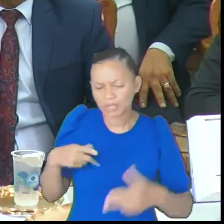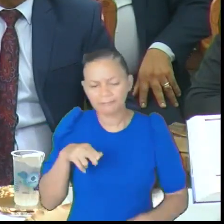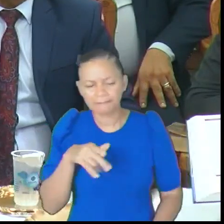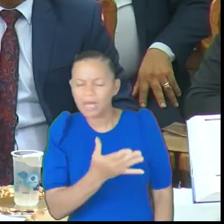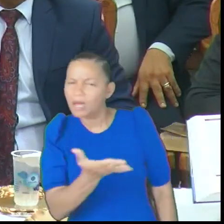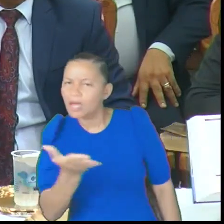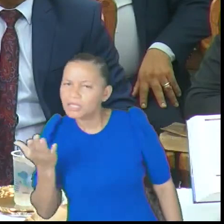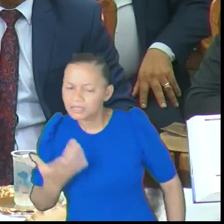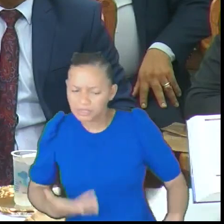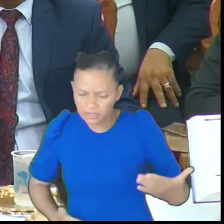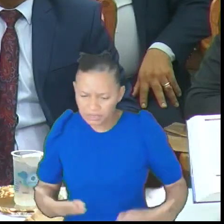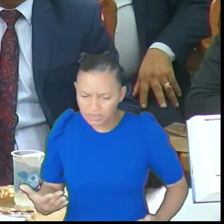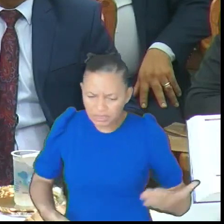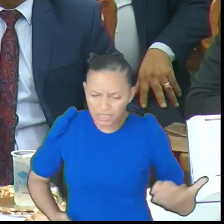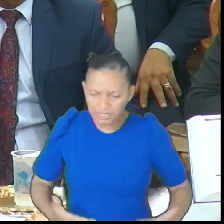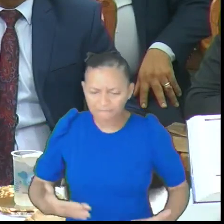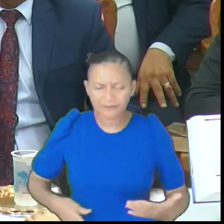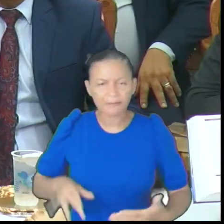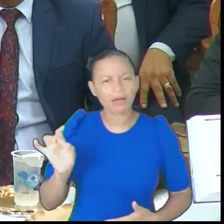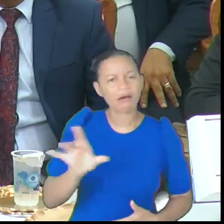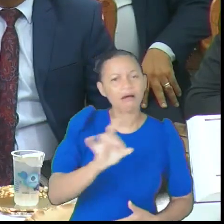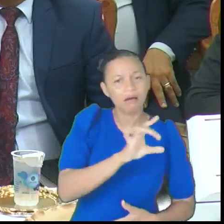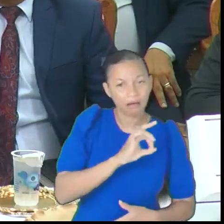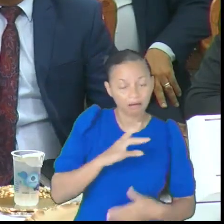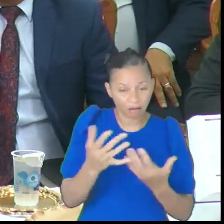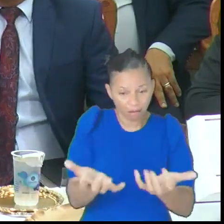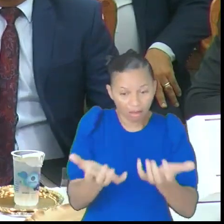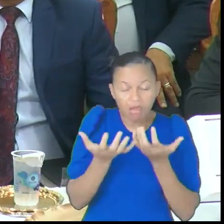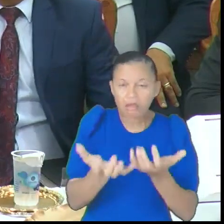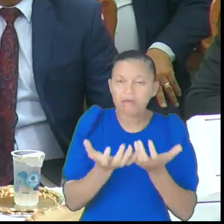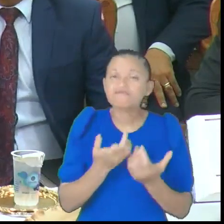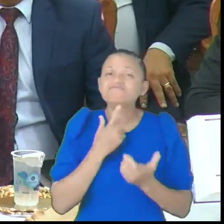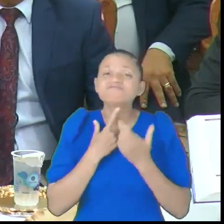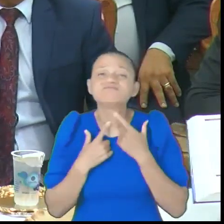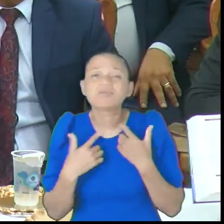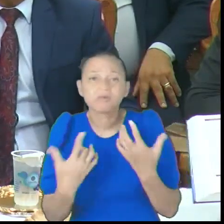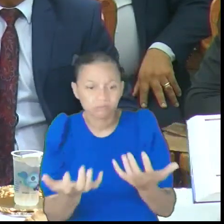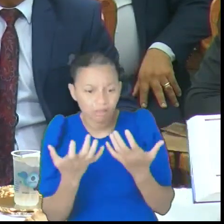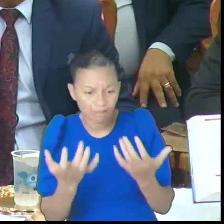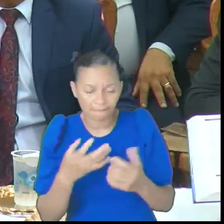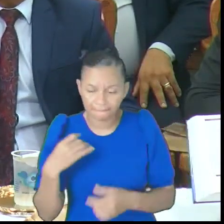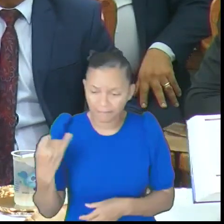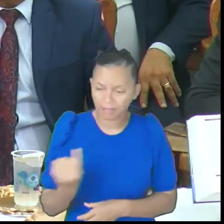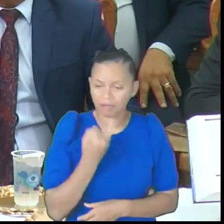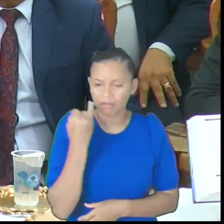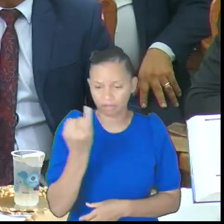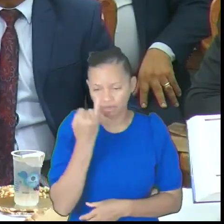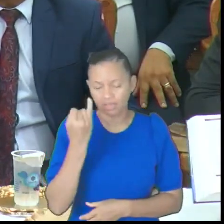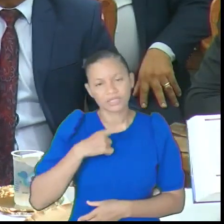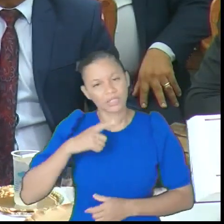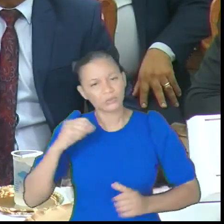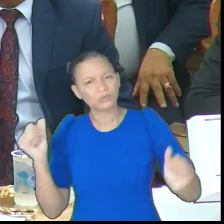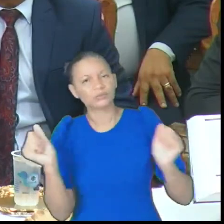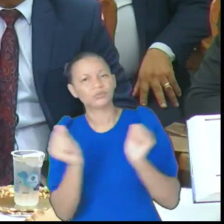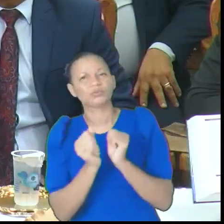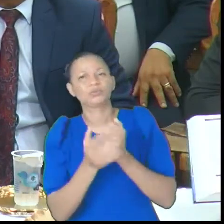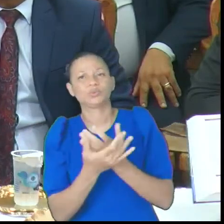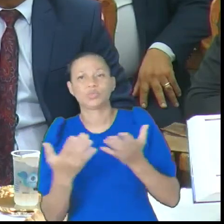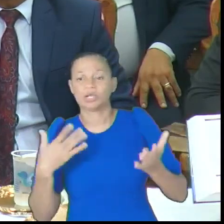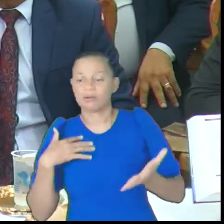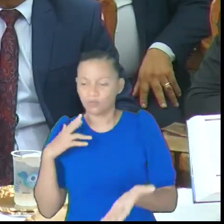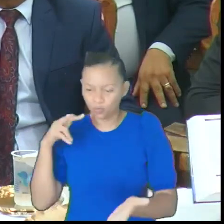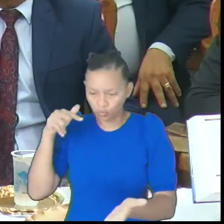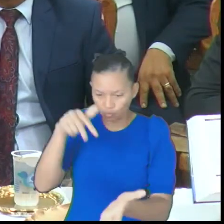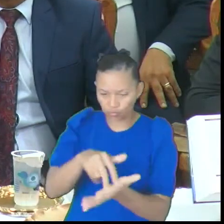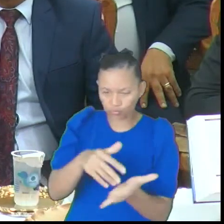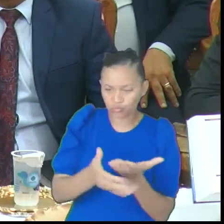aqui para servirmos uns aos outros. Sequer deseja se importar com quem está do seu lado. Mas eu vim essa